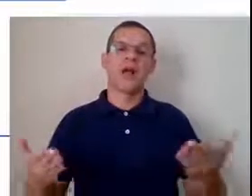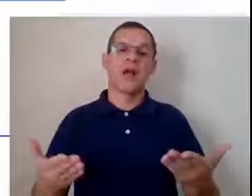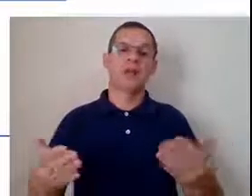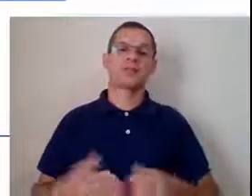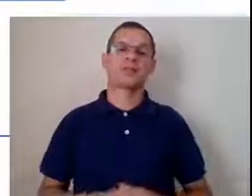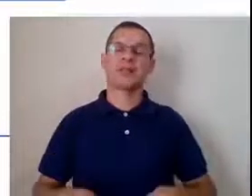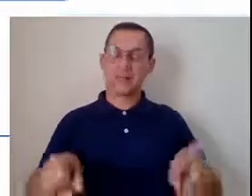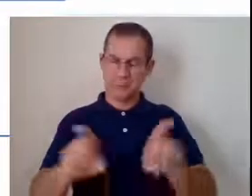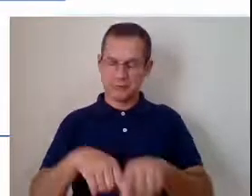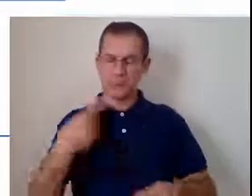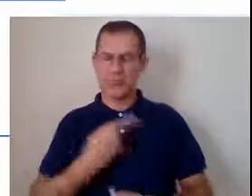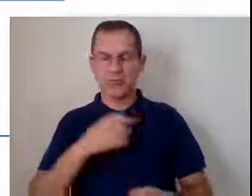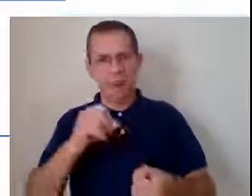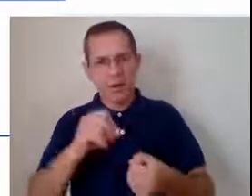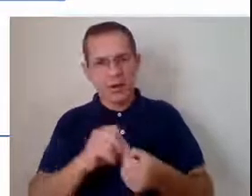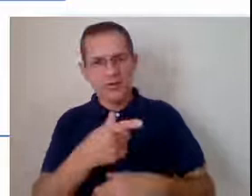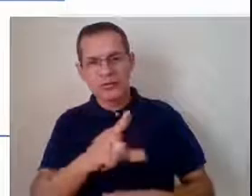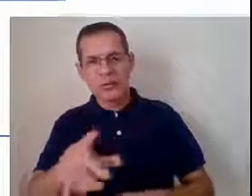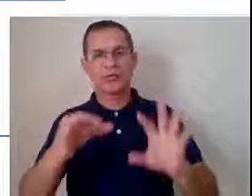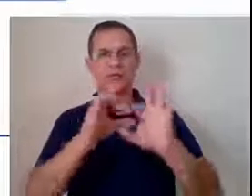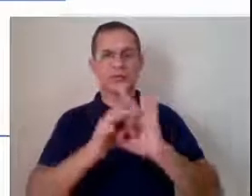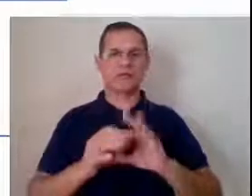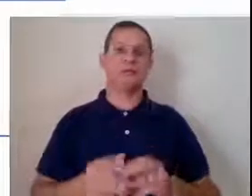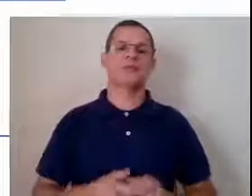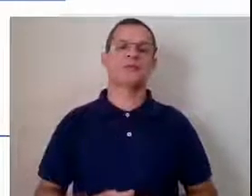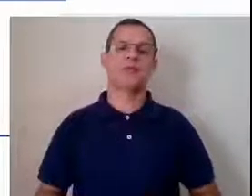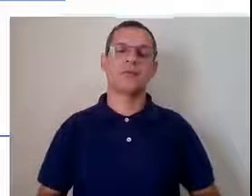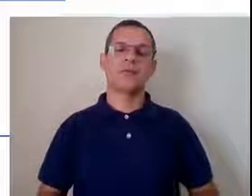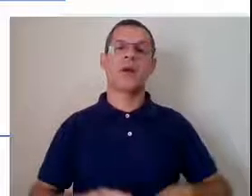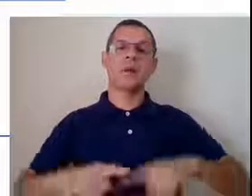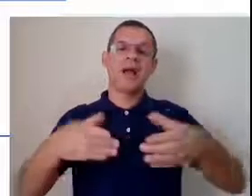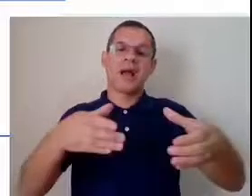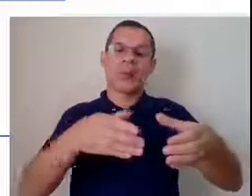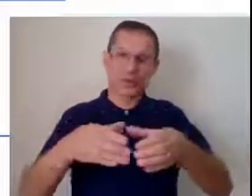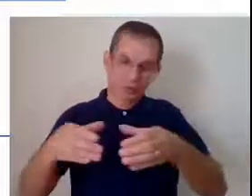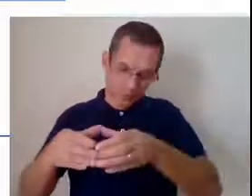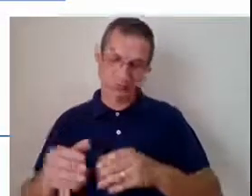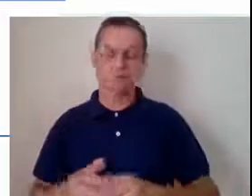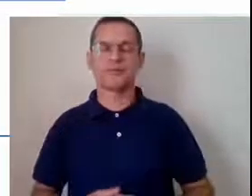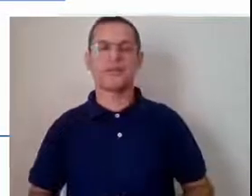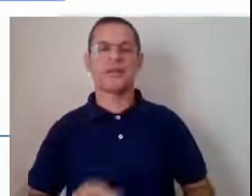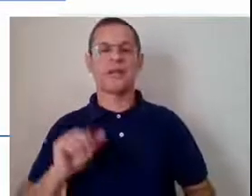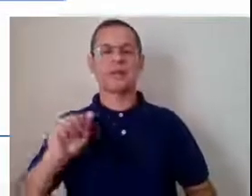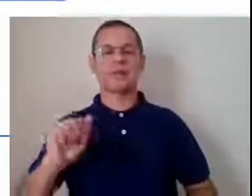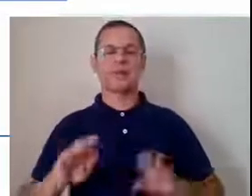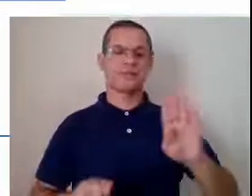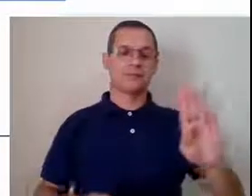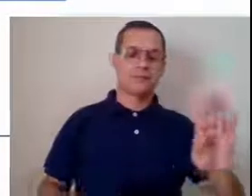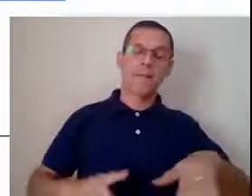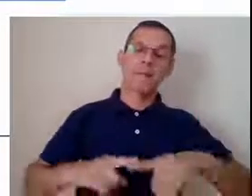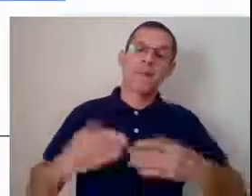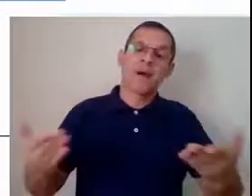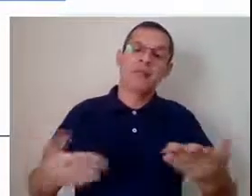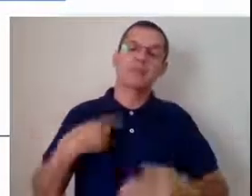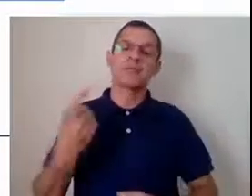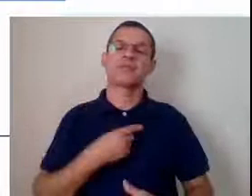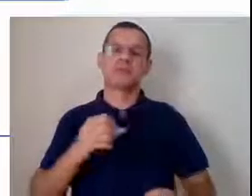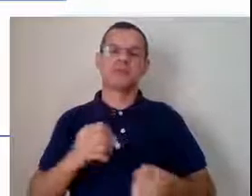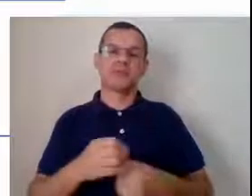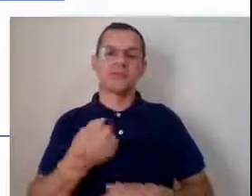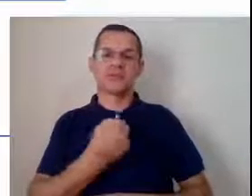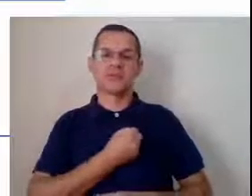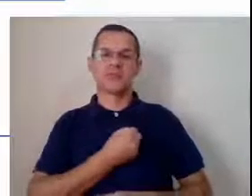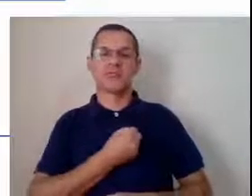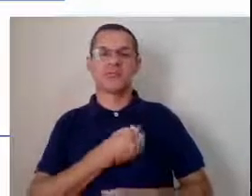Agora, também nós vamos fazer uma outra relação aqui, mais um conjunto A e B. Só que agora nós vamos fazer o número